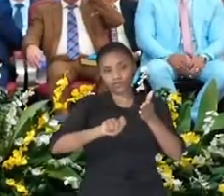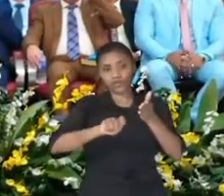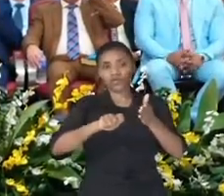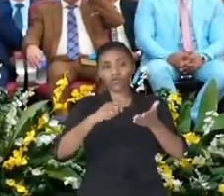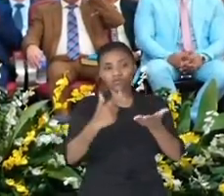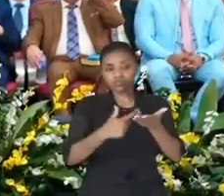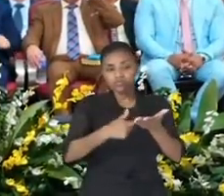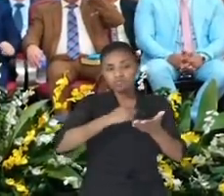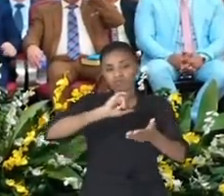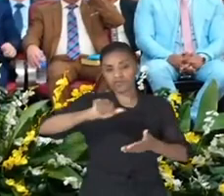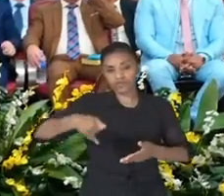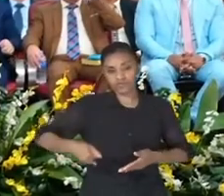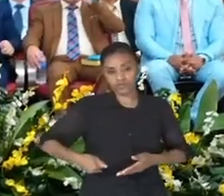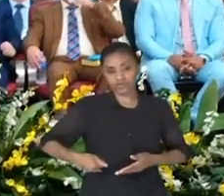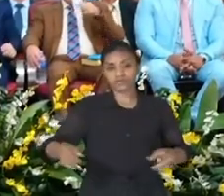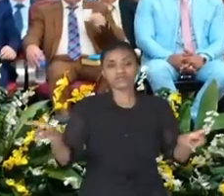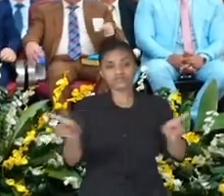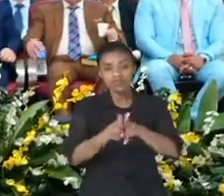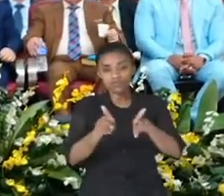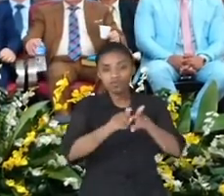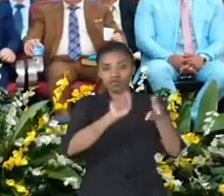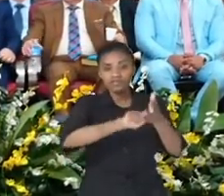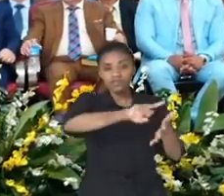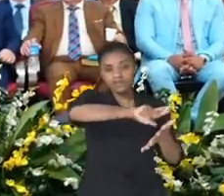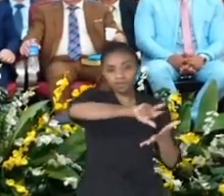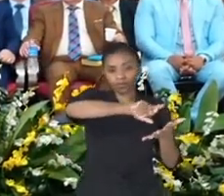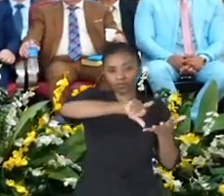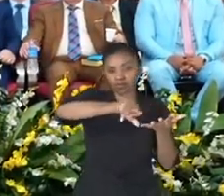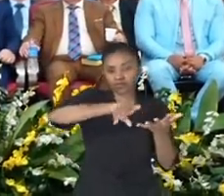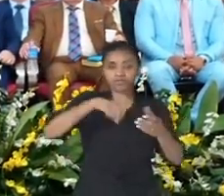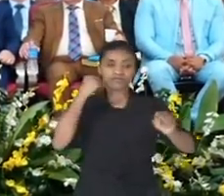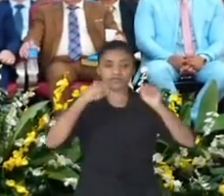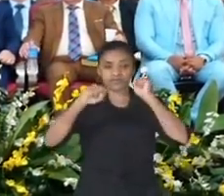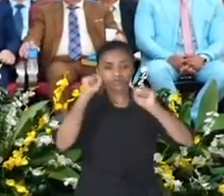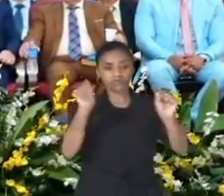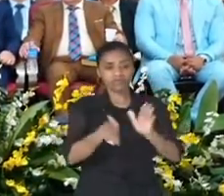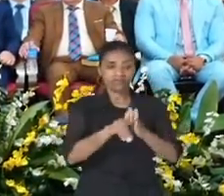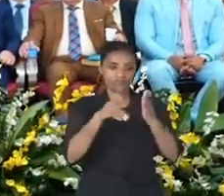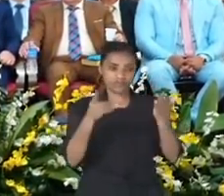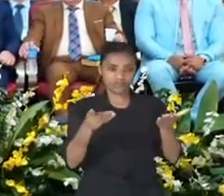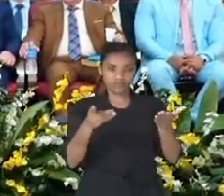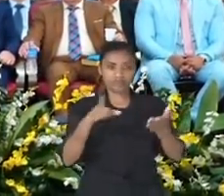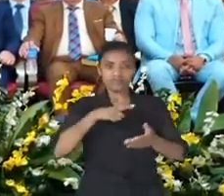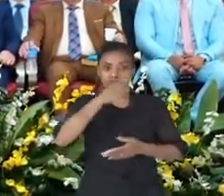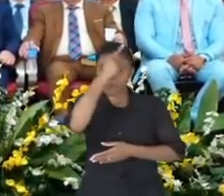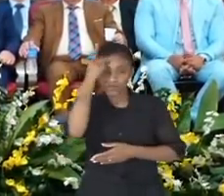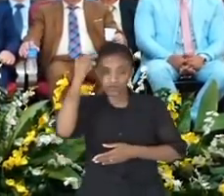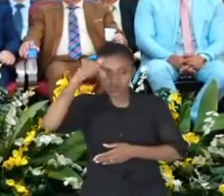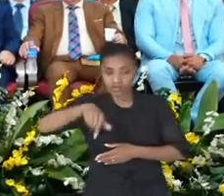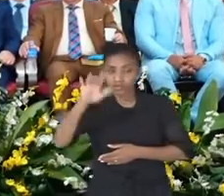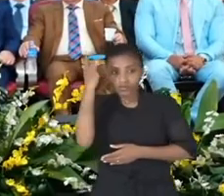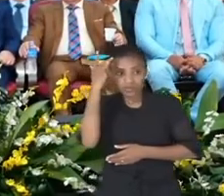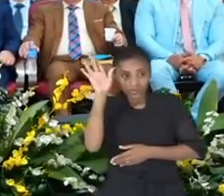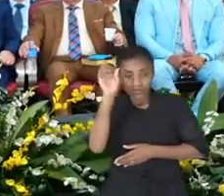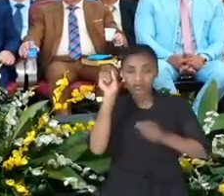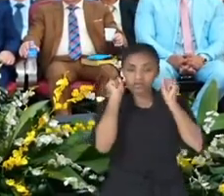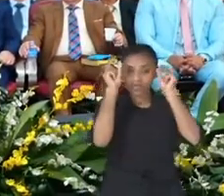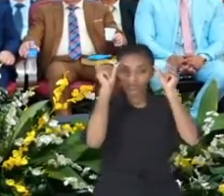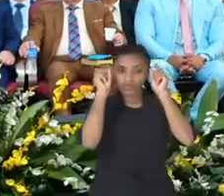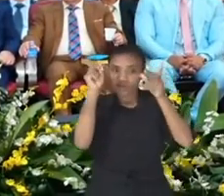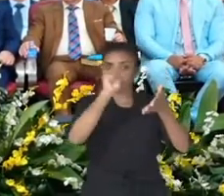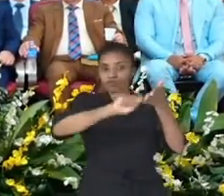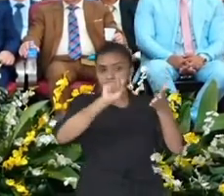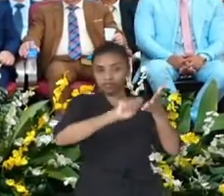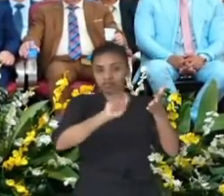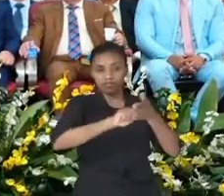de Jó e também escreveu vários salmos da Bíblia. Olha só, tem pessoas aqui que não sabiam que Moisés havia escrito